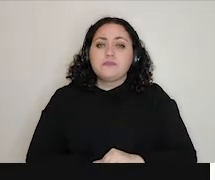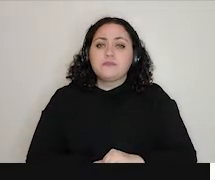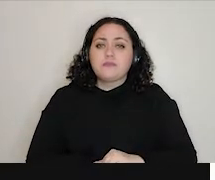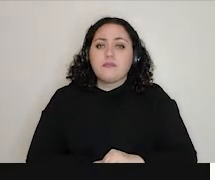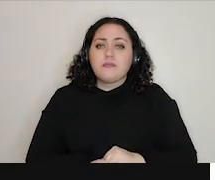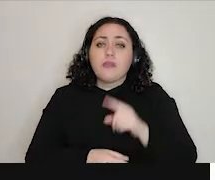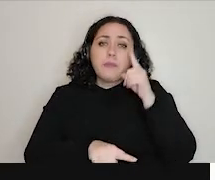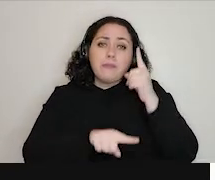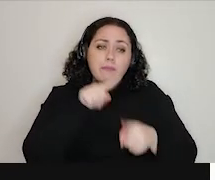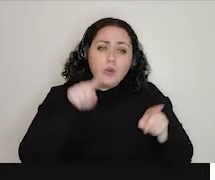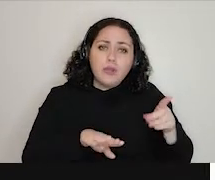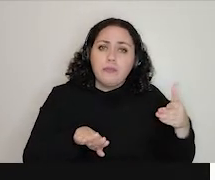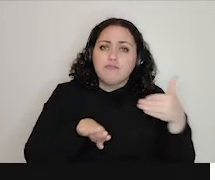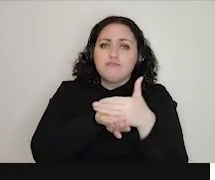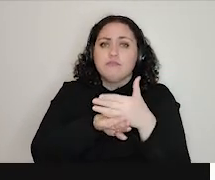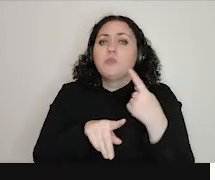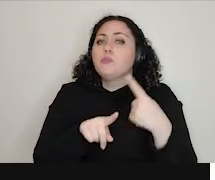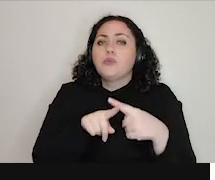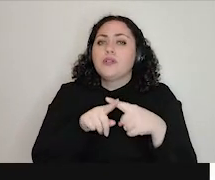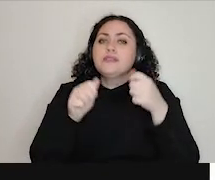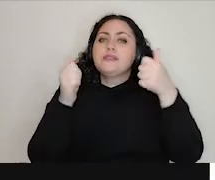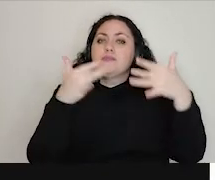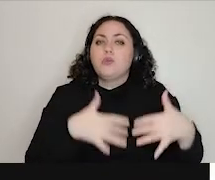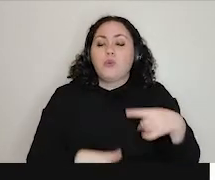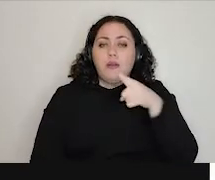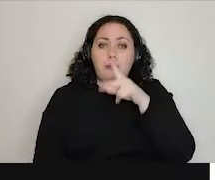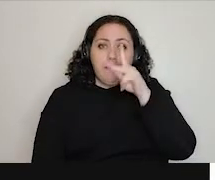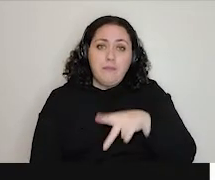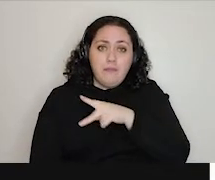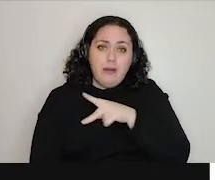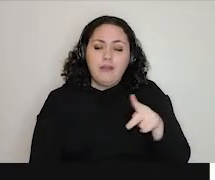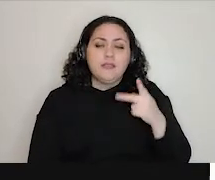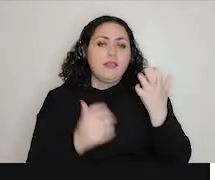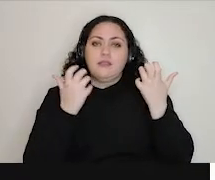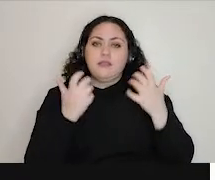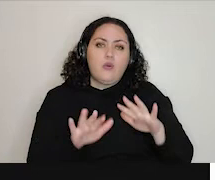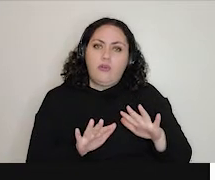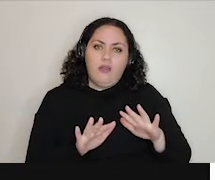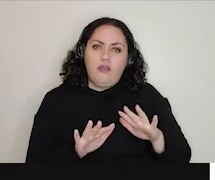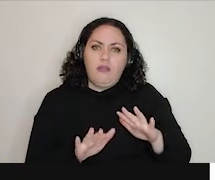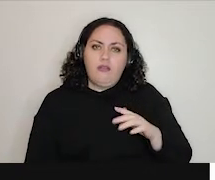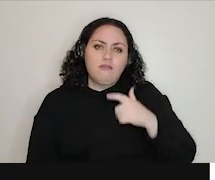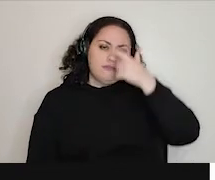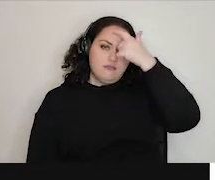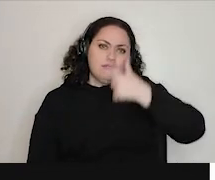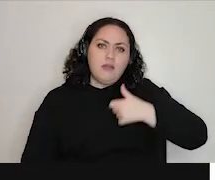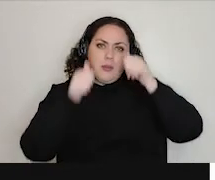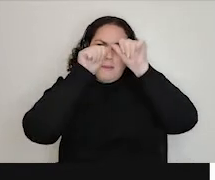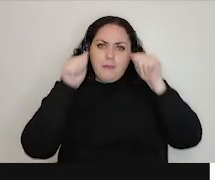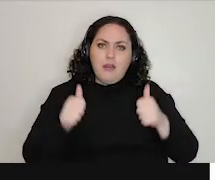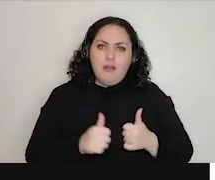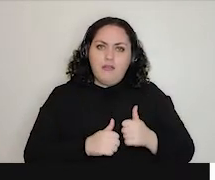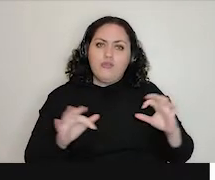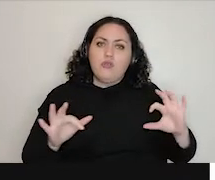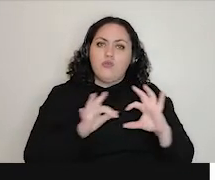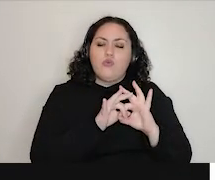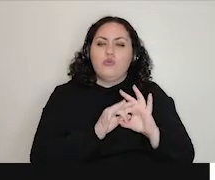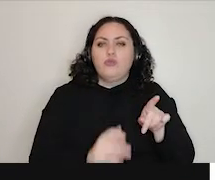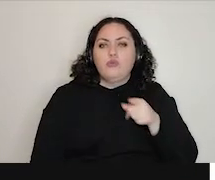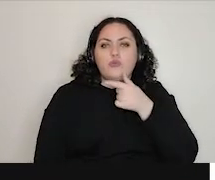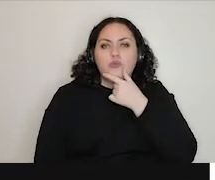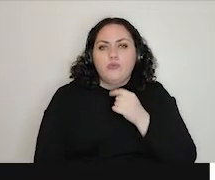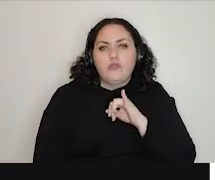bem famoso na época também. A justificativa foi que o padre, né, Marcelo Rossi, não queria,